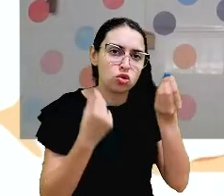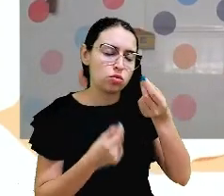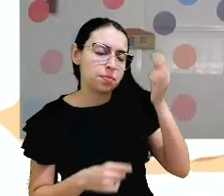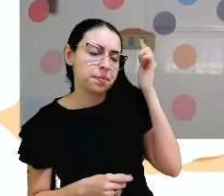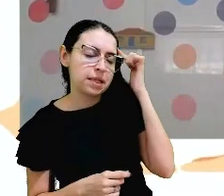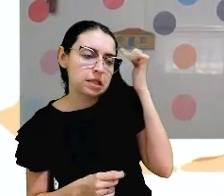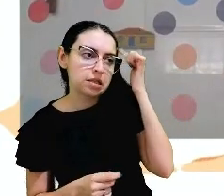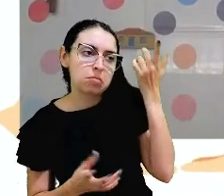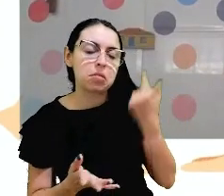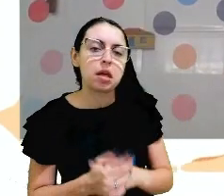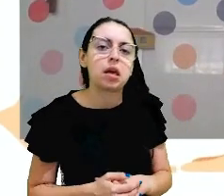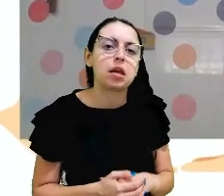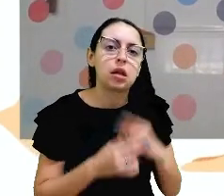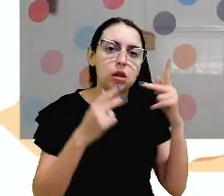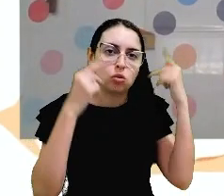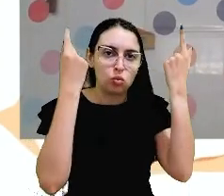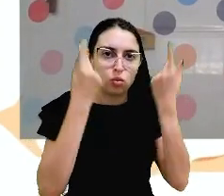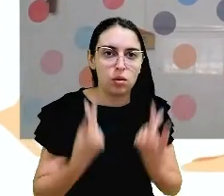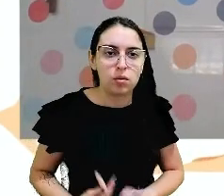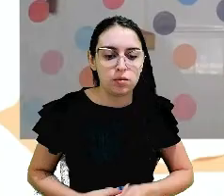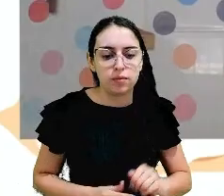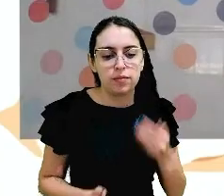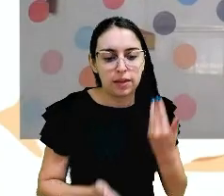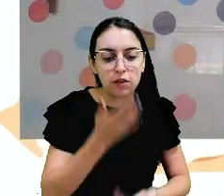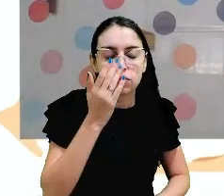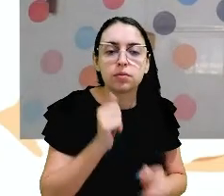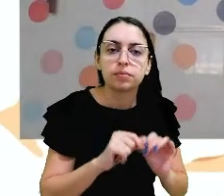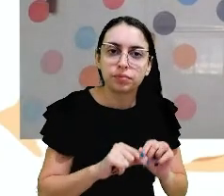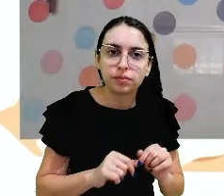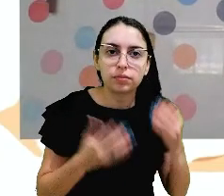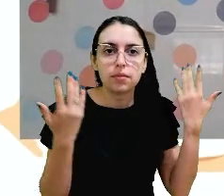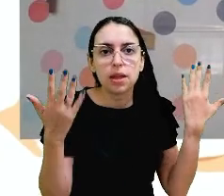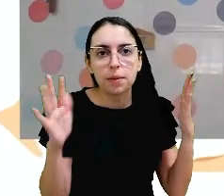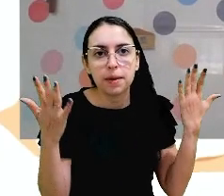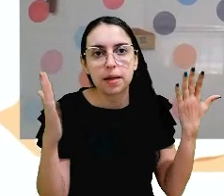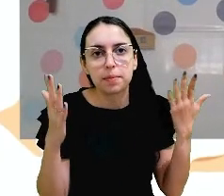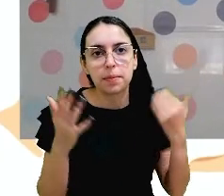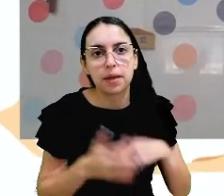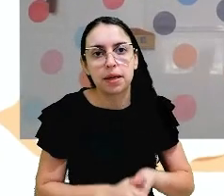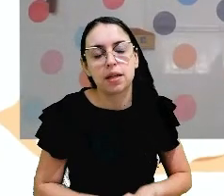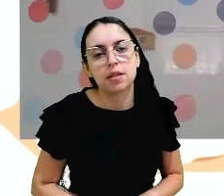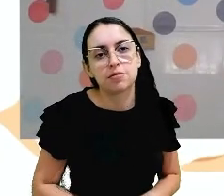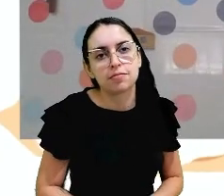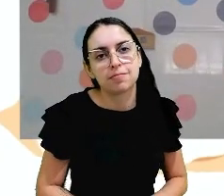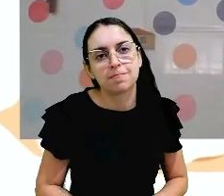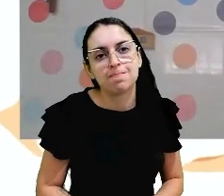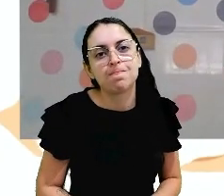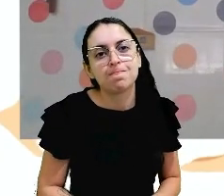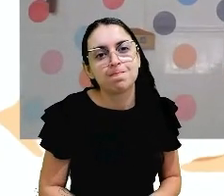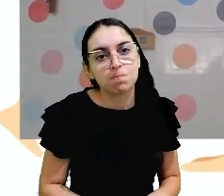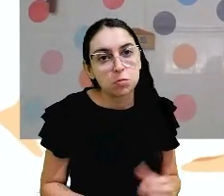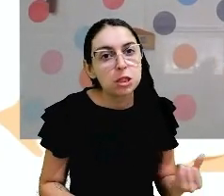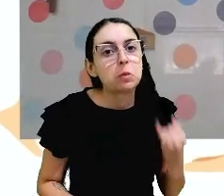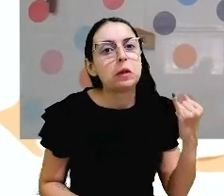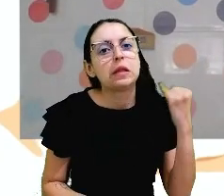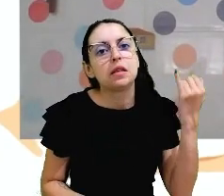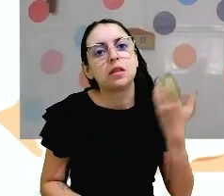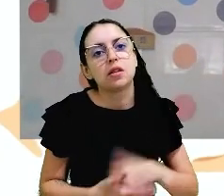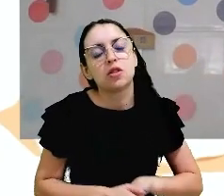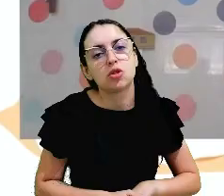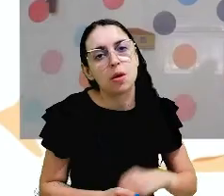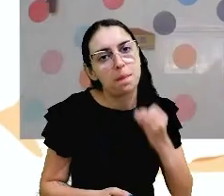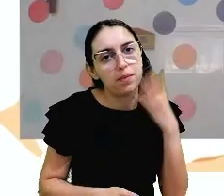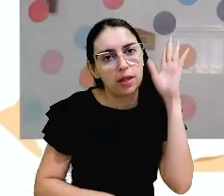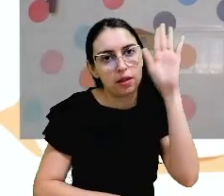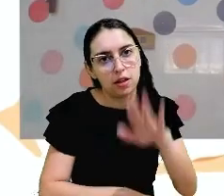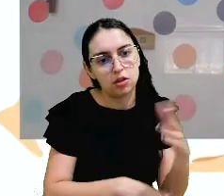o jurídico, mas também fugimos estritamente disso, né? Parabéns, está sendo muito proveitoso mesmo. E uma boa tarde